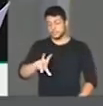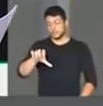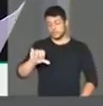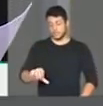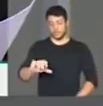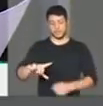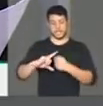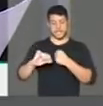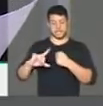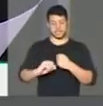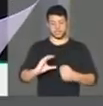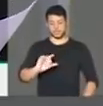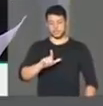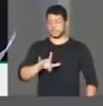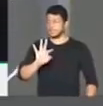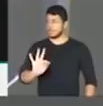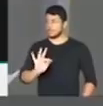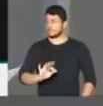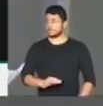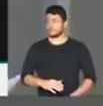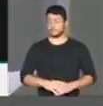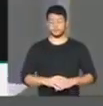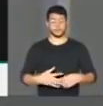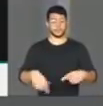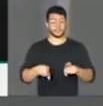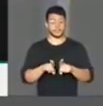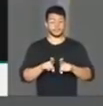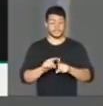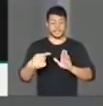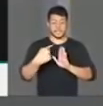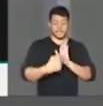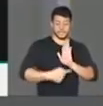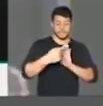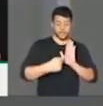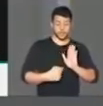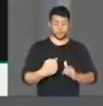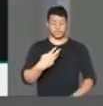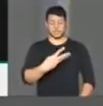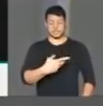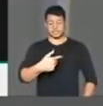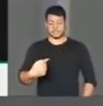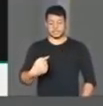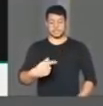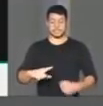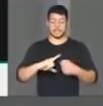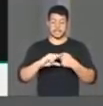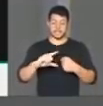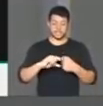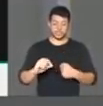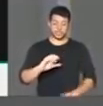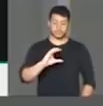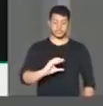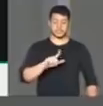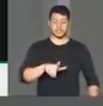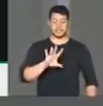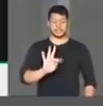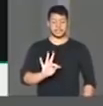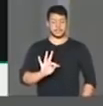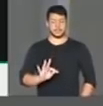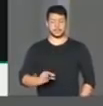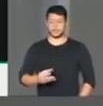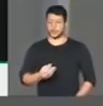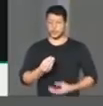59 artigos da CLT. E revoga, presidente, 37 artigos da Consolidação da Lei do Trabalho. Como é que